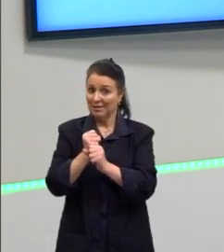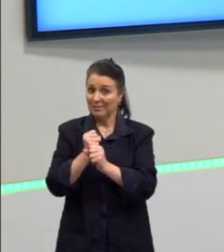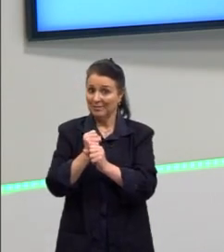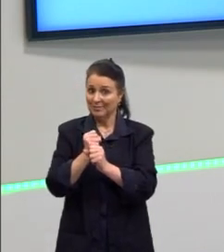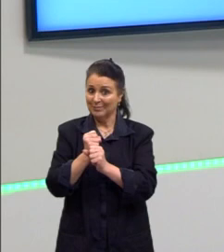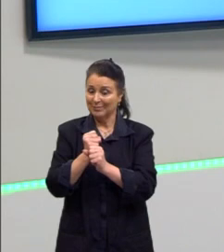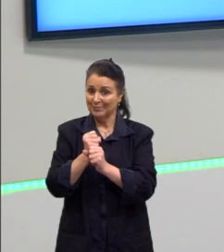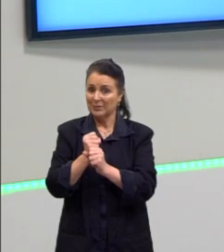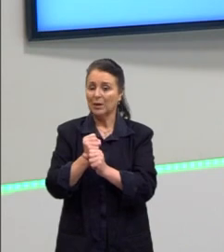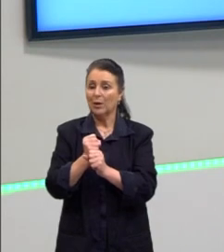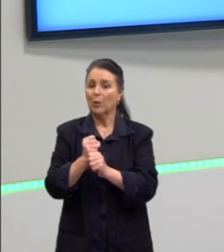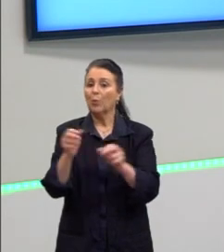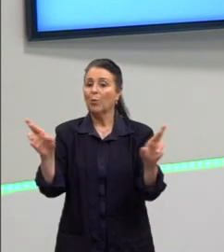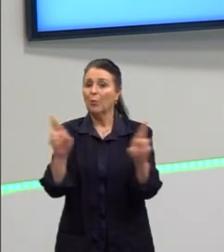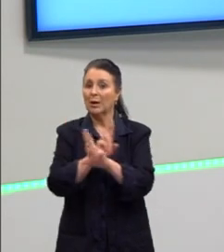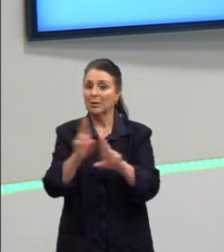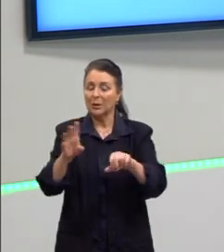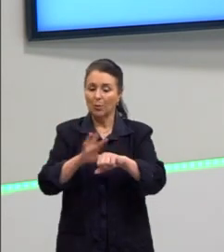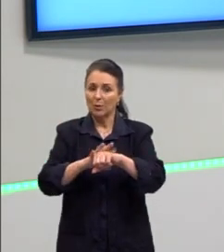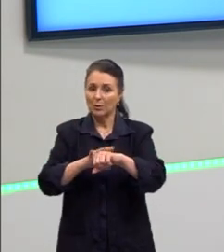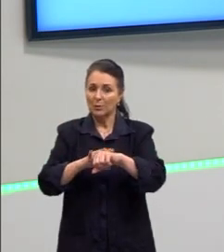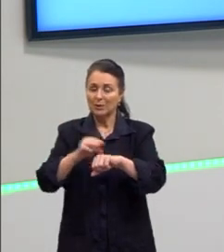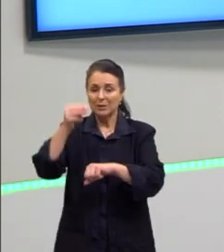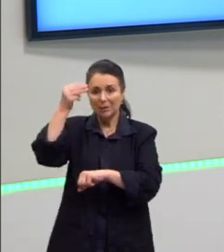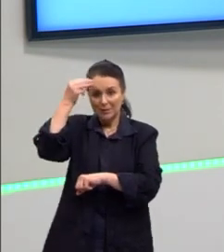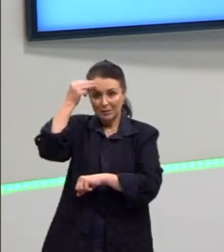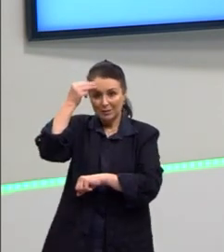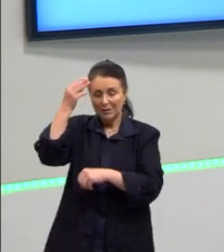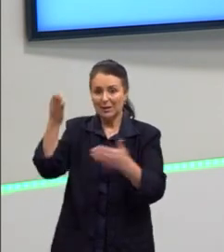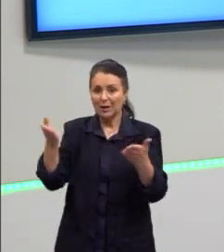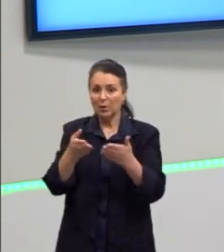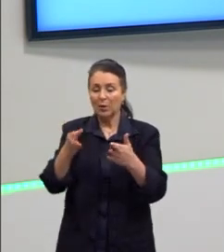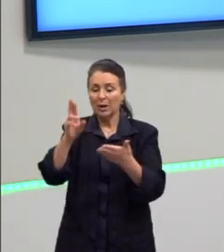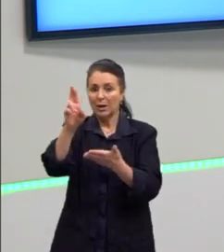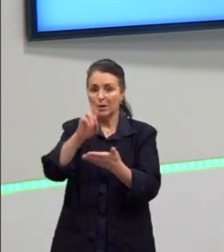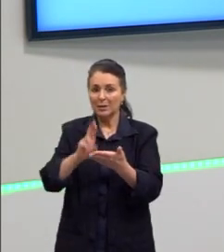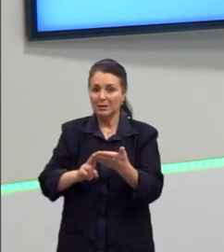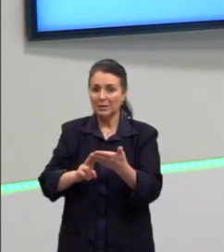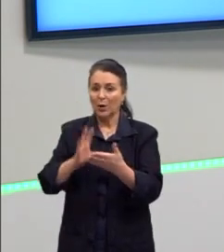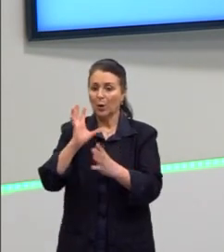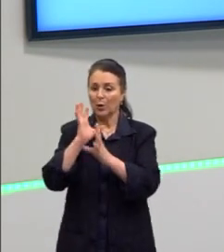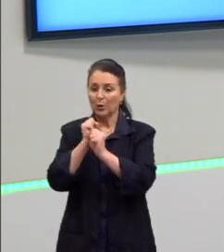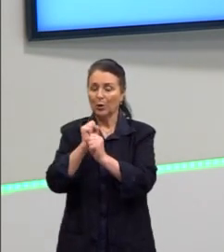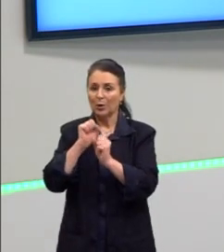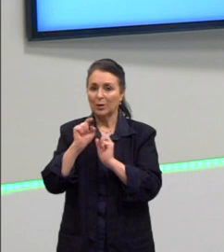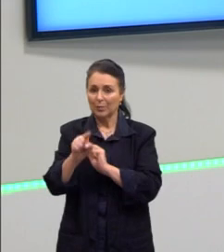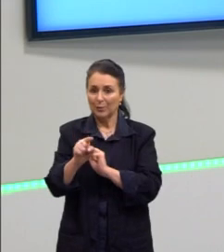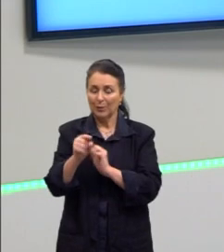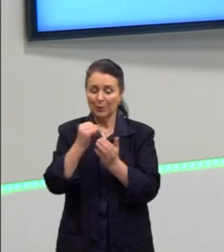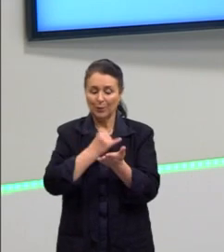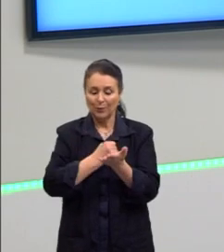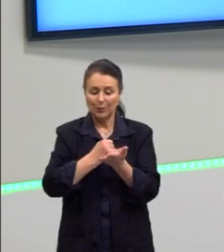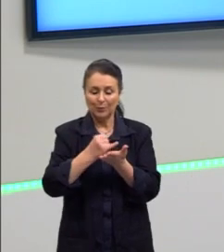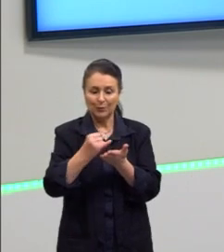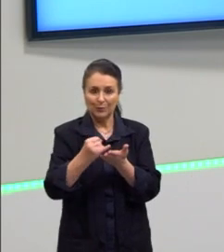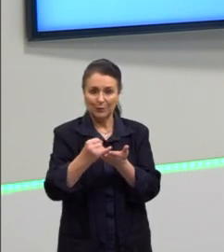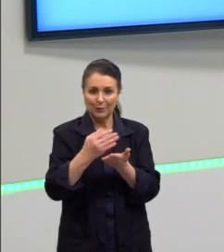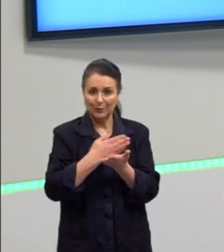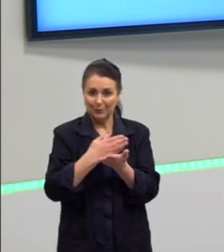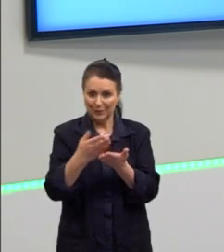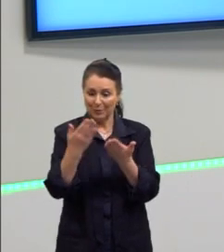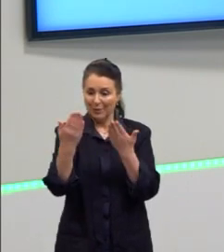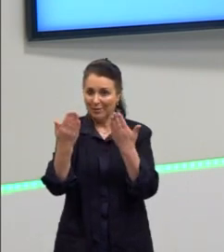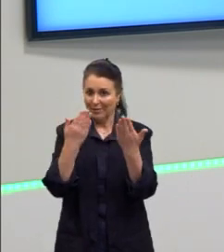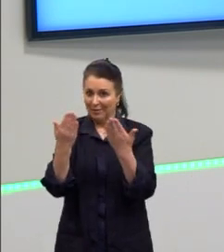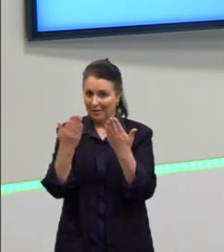às doenças mentais e aqui a gente vai olhar para a redação nota mil eu peguei só introdução de uma redação nota mil aqui para a gente